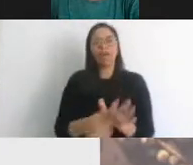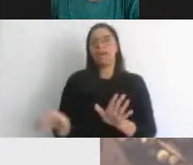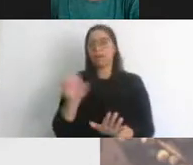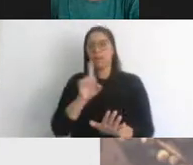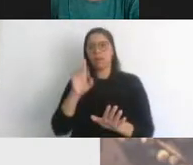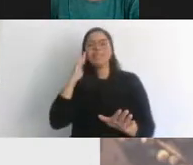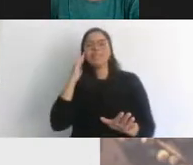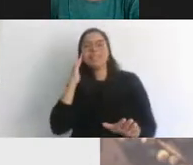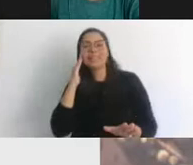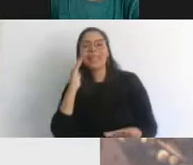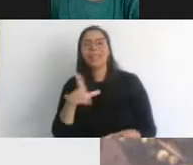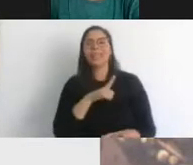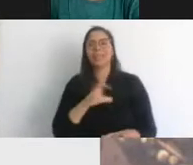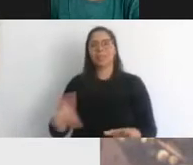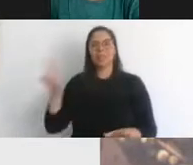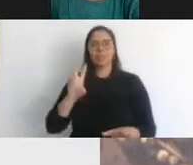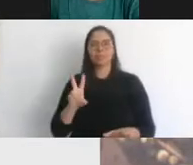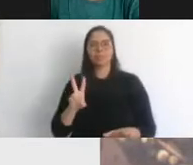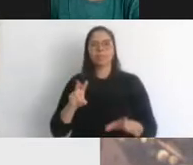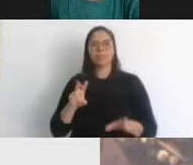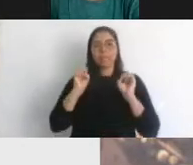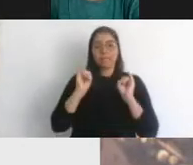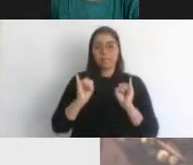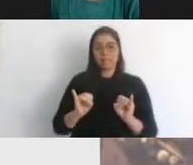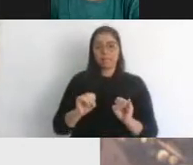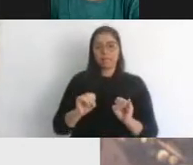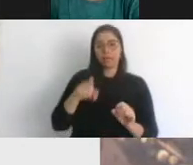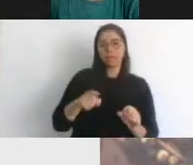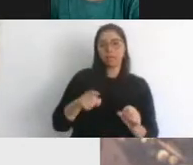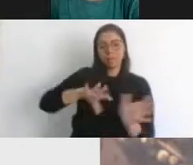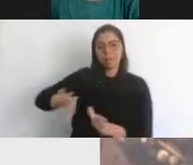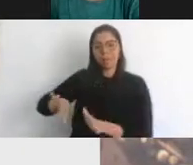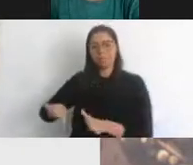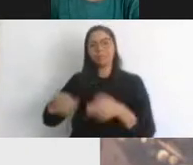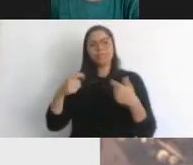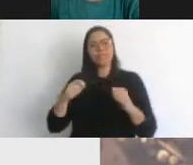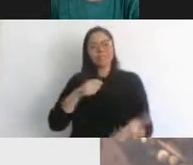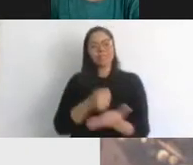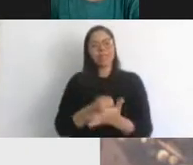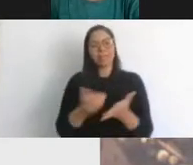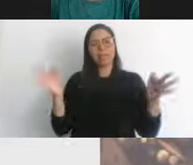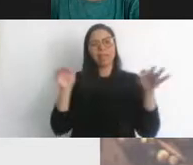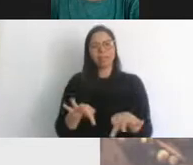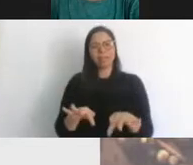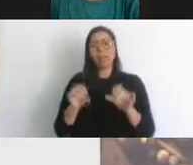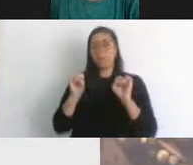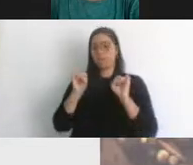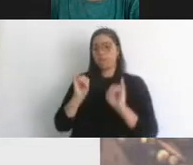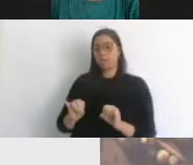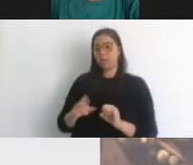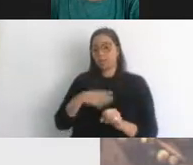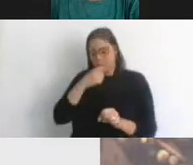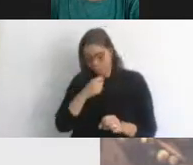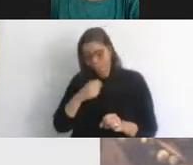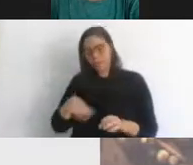valor se você perde aquela mercadoria você vai ter que arcar lá no final por aquela mercadoria Então você é uma gripe ele sabe o que é gripe